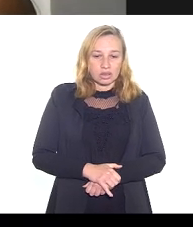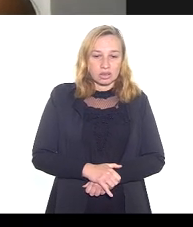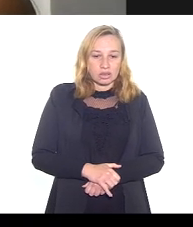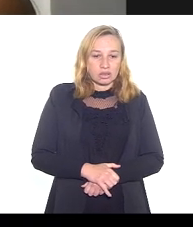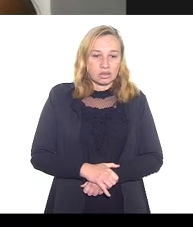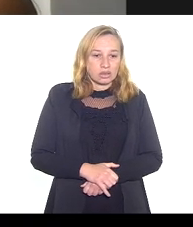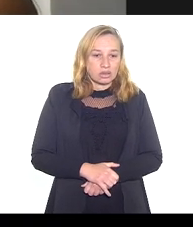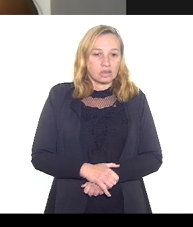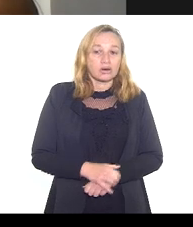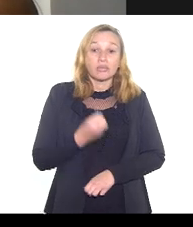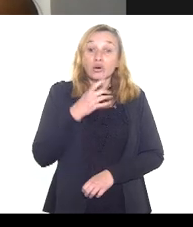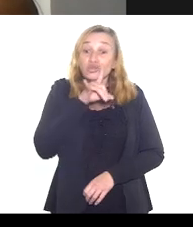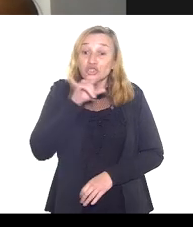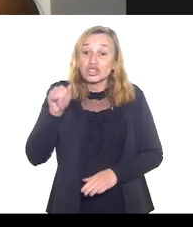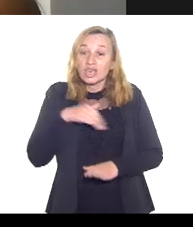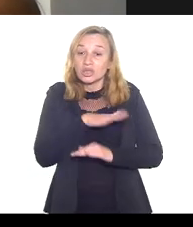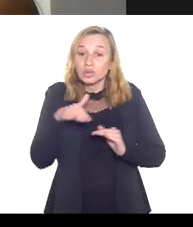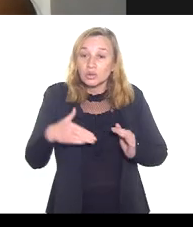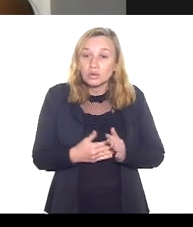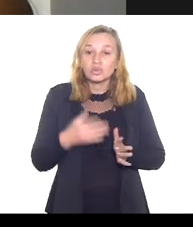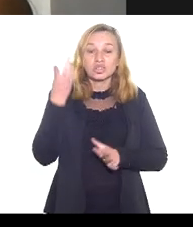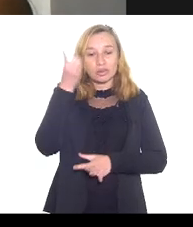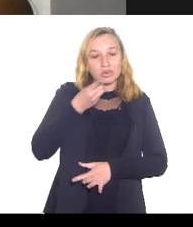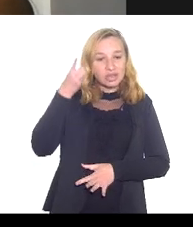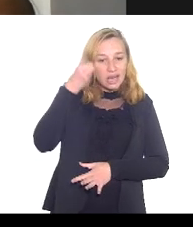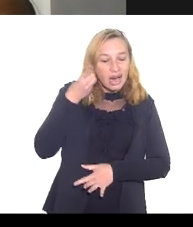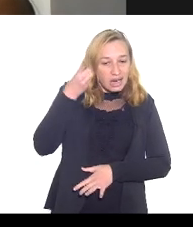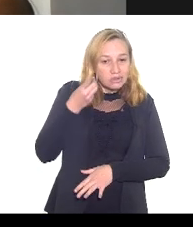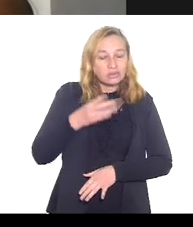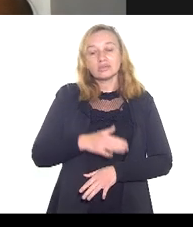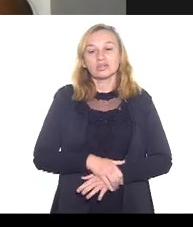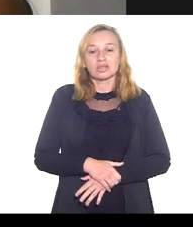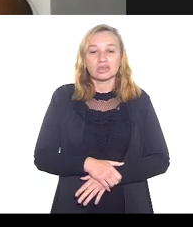todos, bom dia, deputado e demais